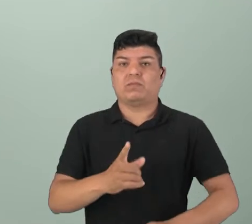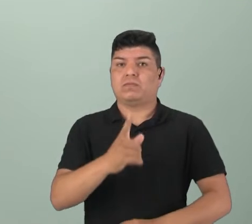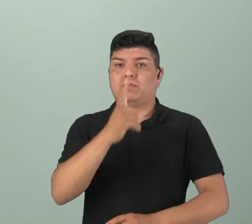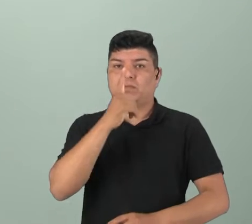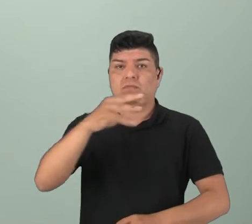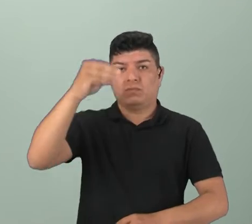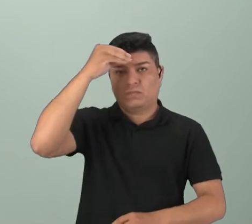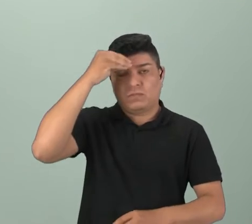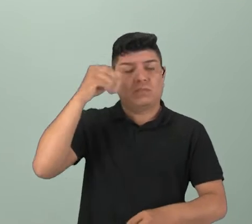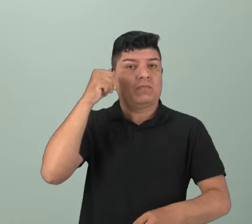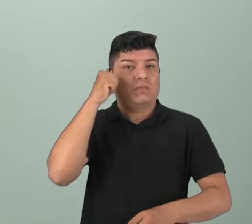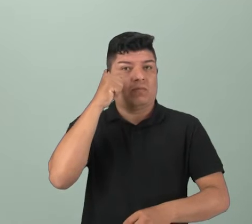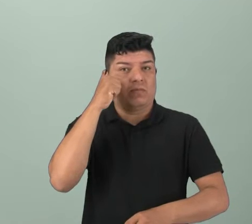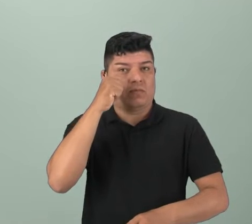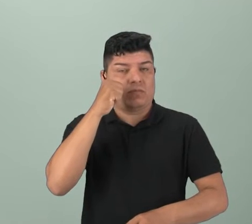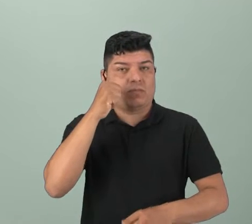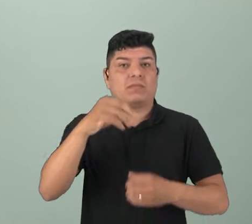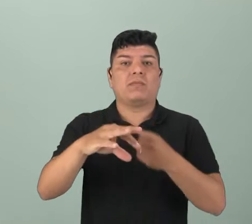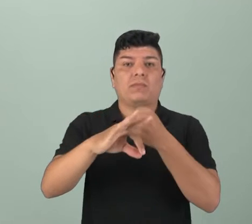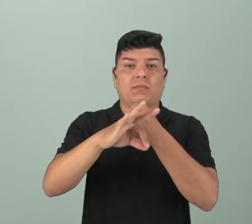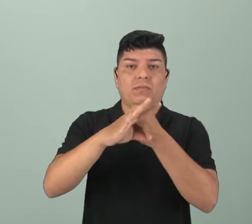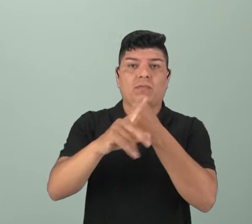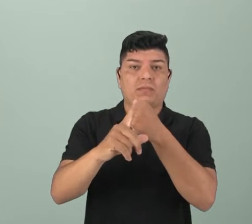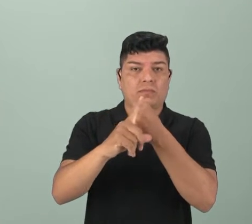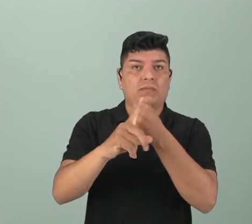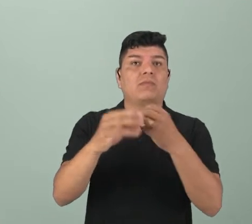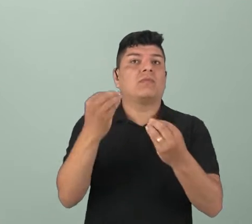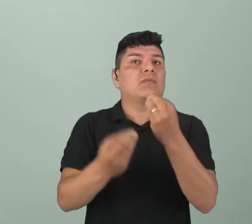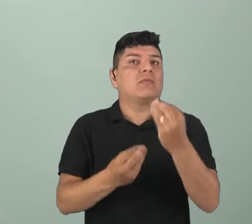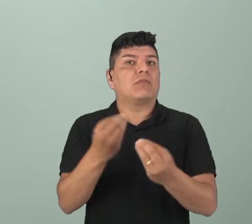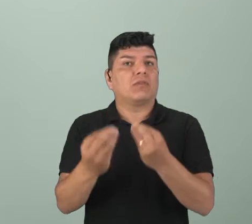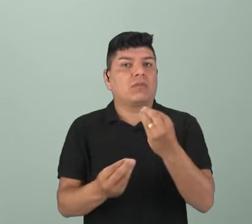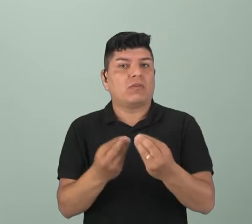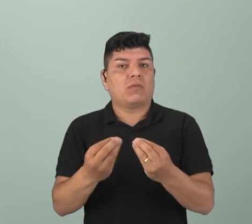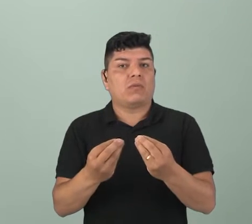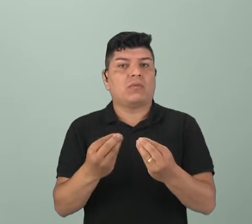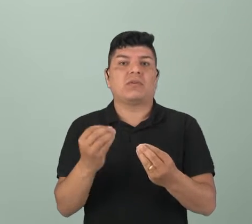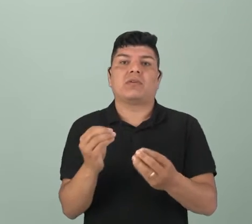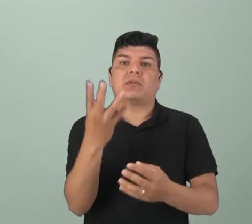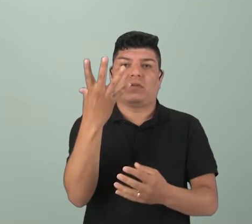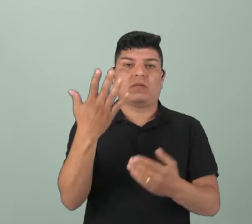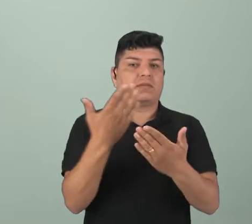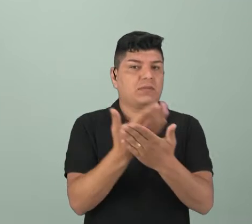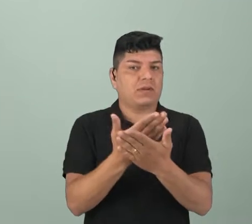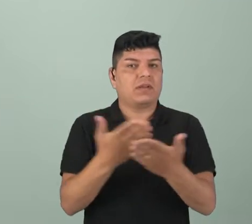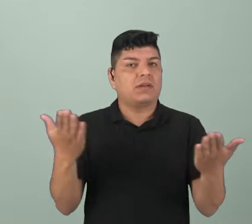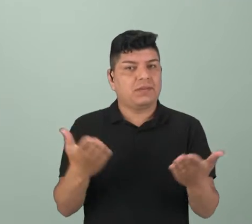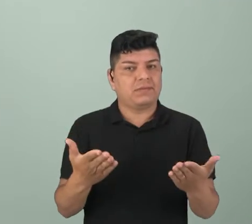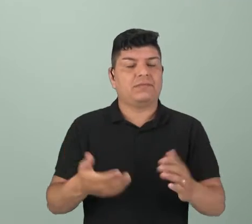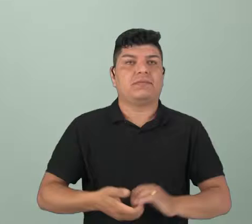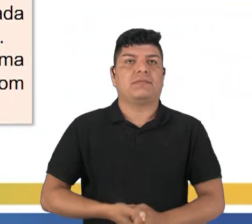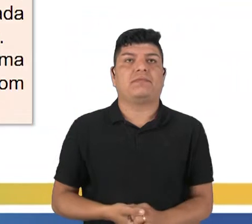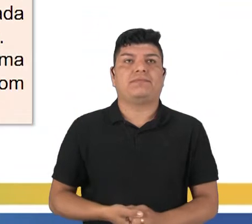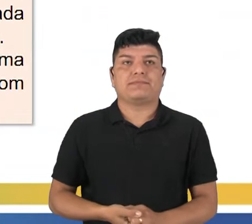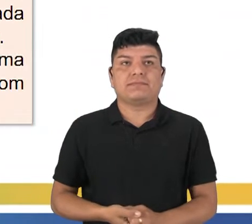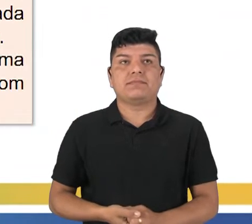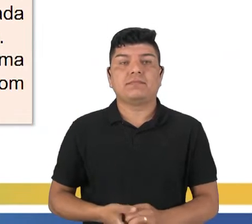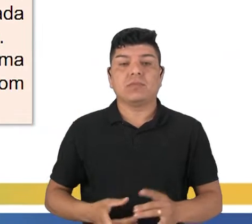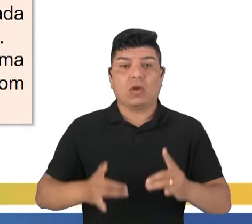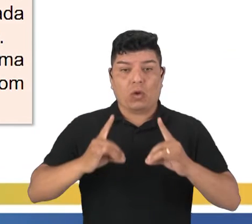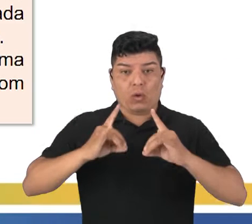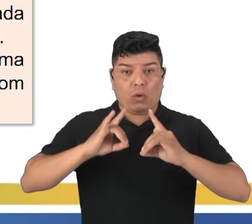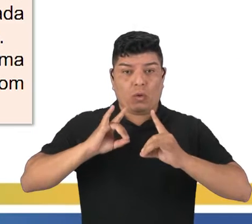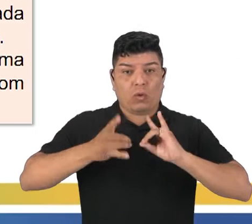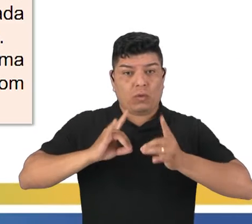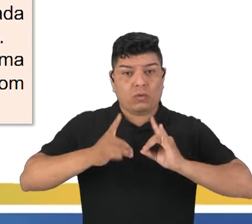e femininos. E nós vamos ver como que funciona agora na nossa aula. Bom, os